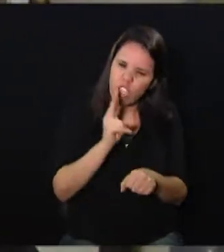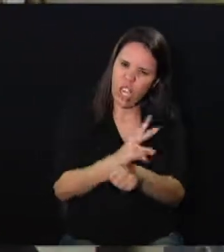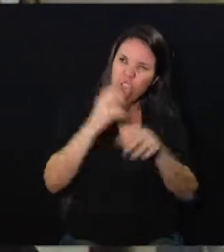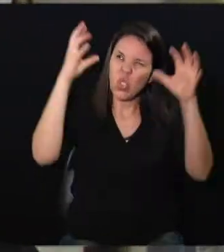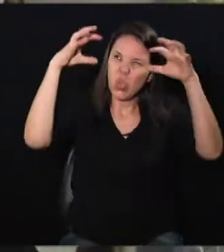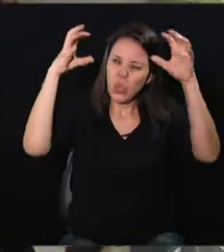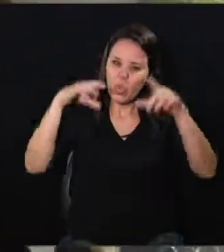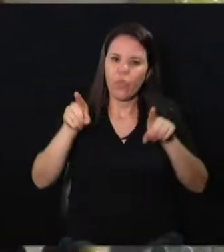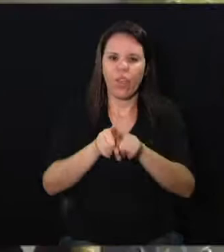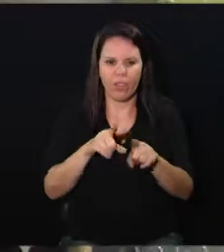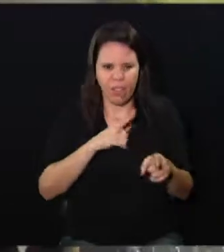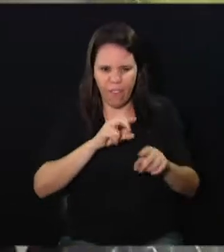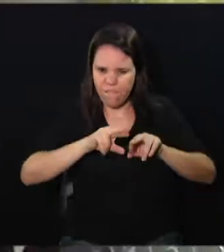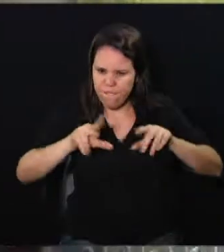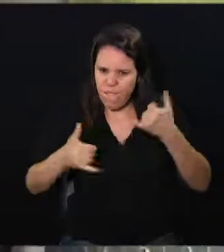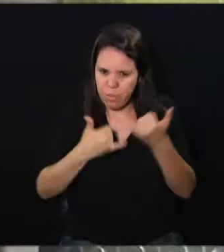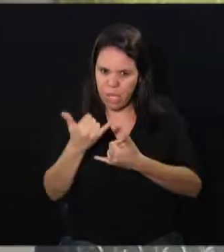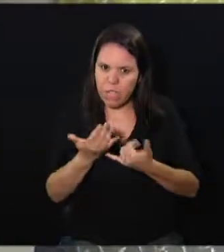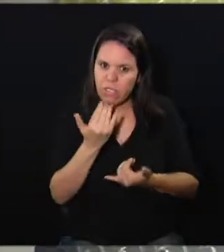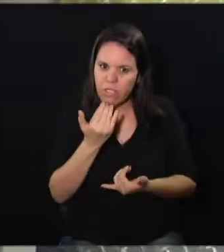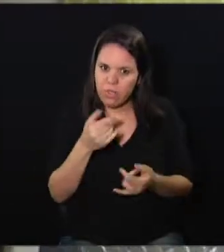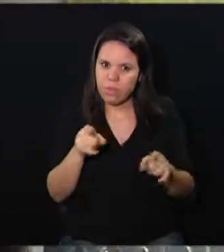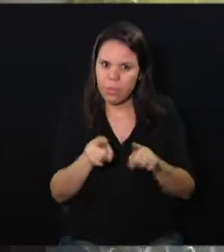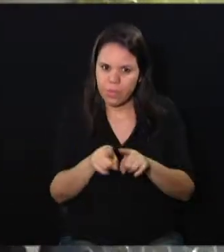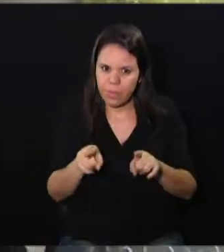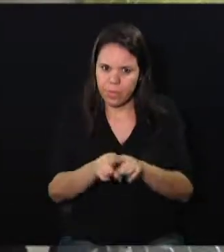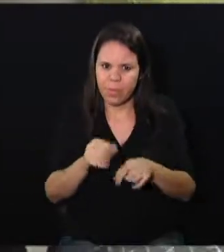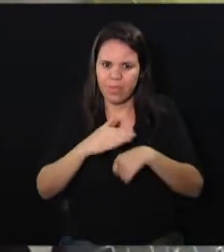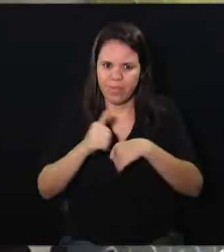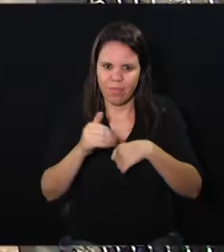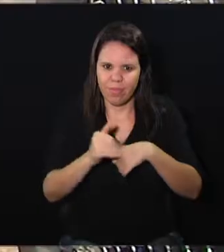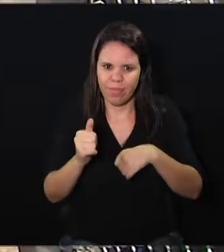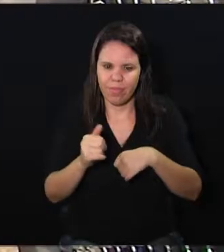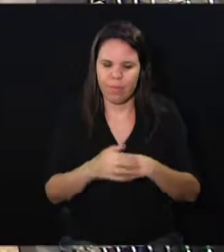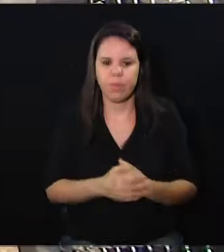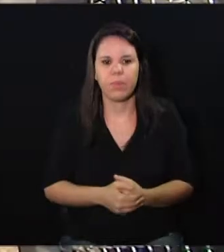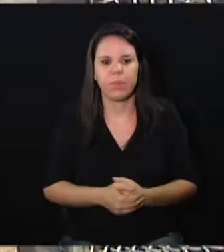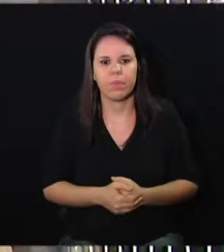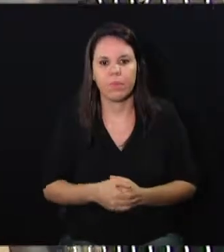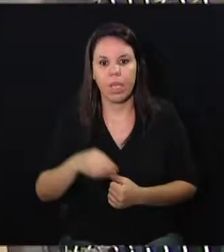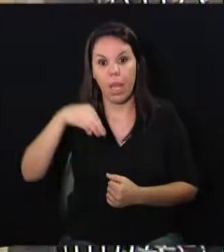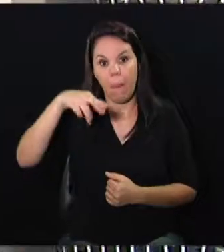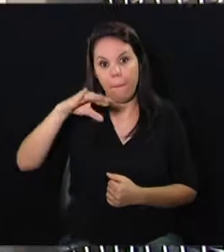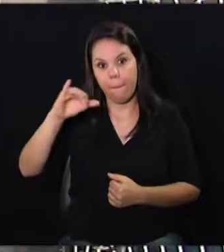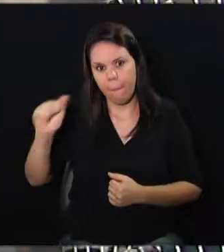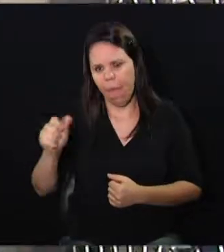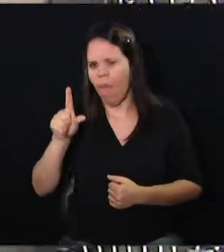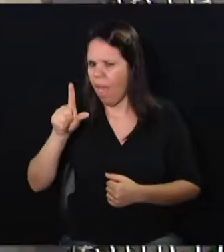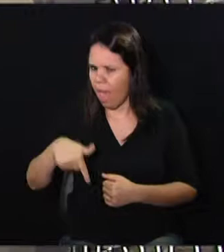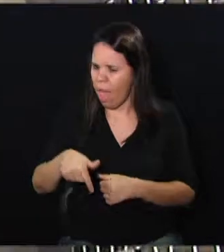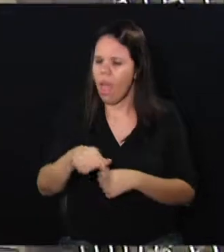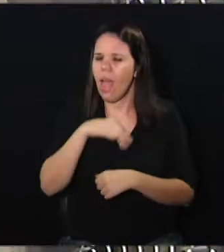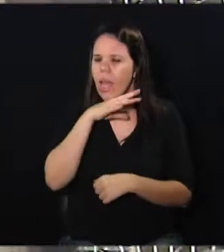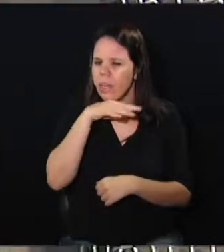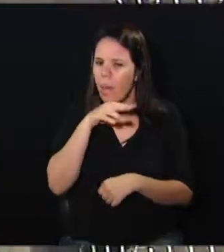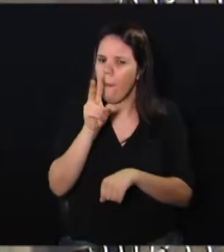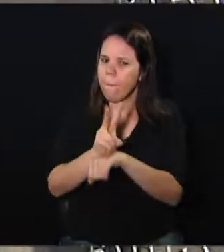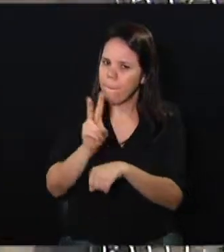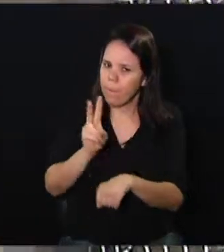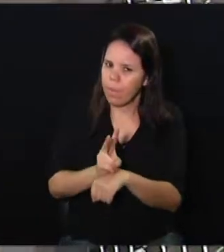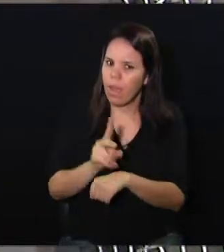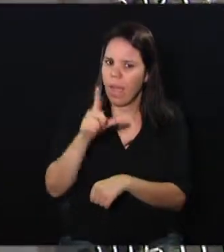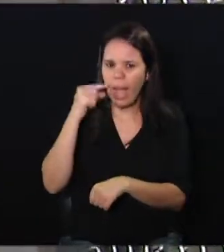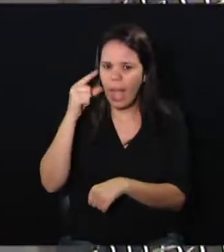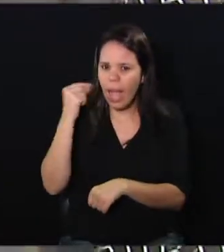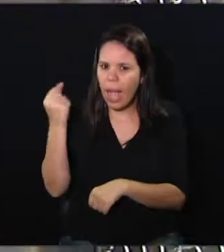muito brinquedo, comida e muito carinho também. A Maria é um dos animais protegidos pela ONG Gatos da